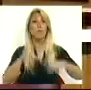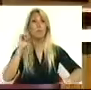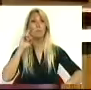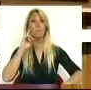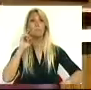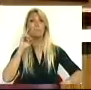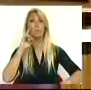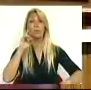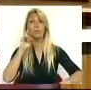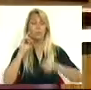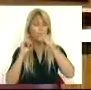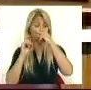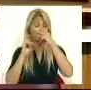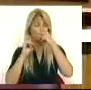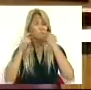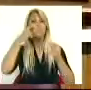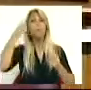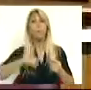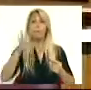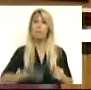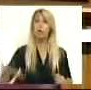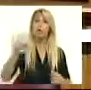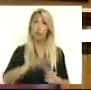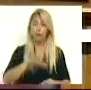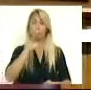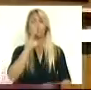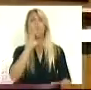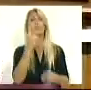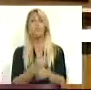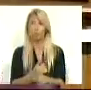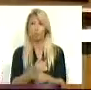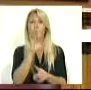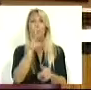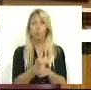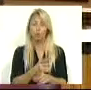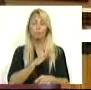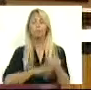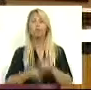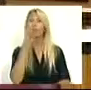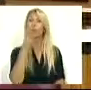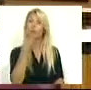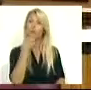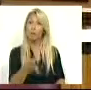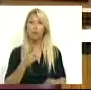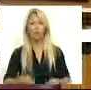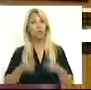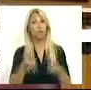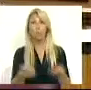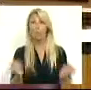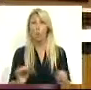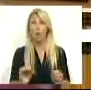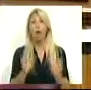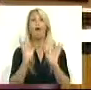salvaguarda e da humanização daquele espaço. Paralelamente, senhoras e senhores deputados, o desinvestimento na conservação da